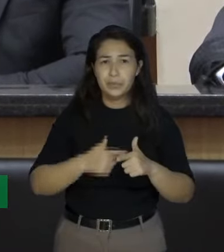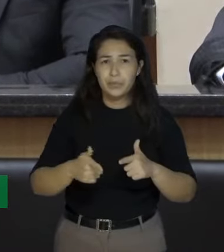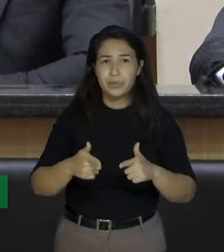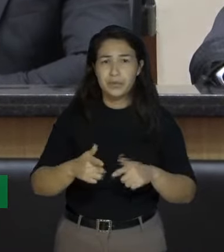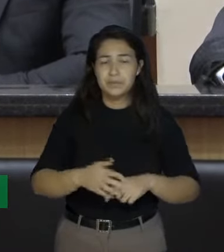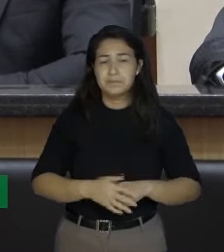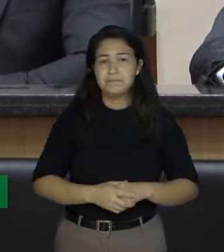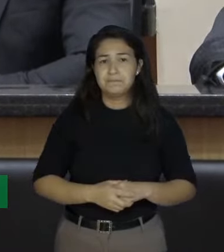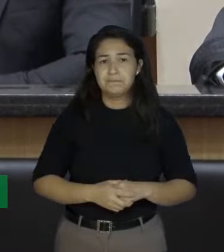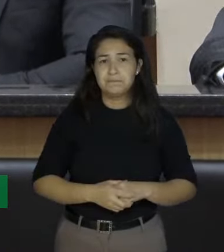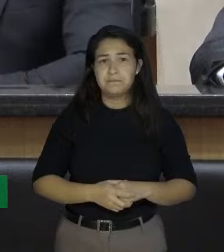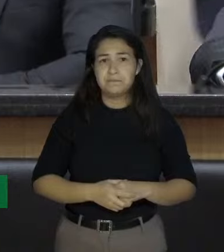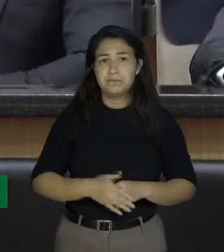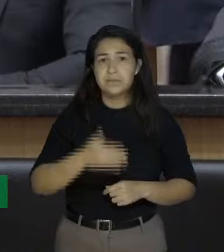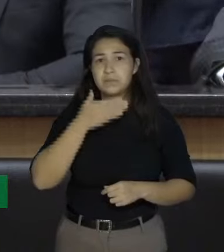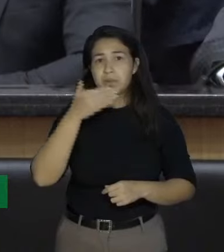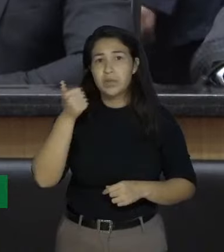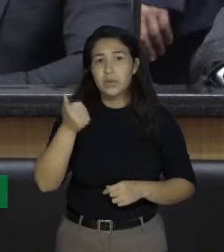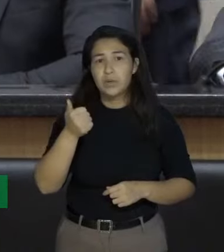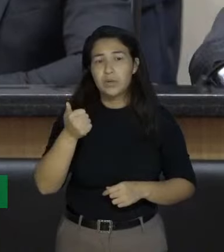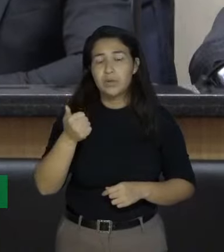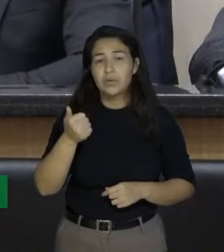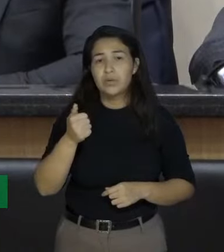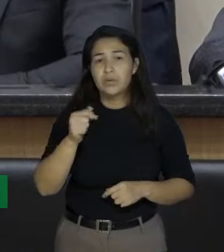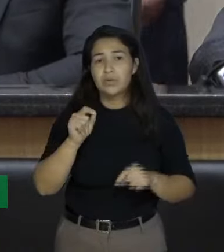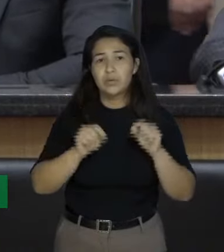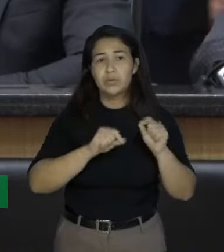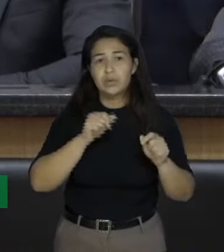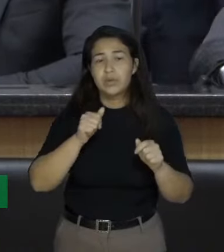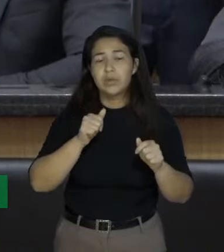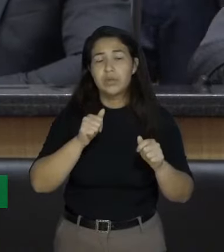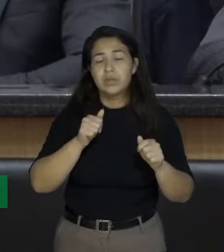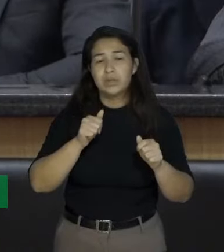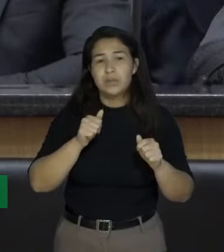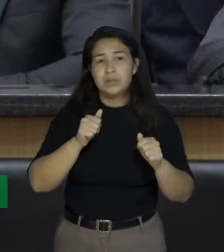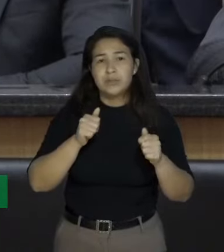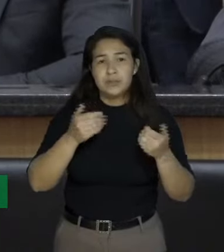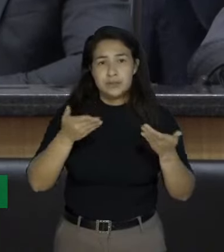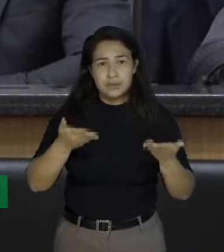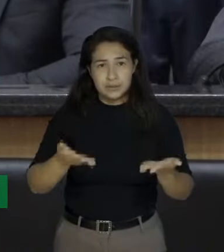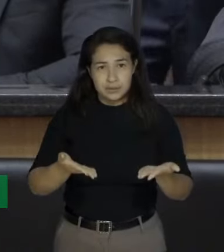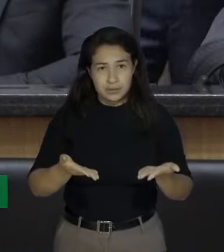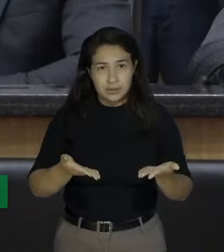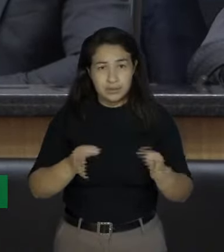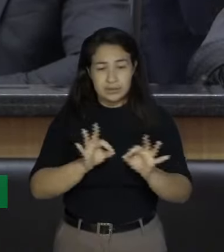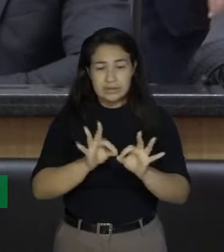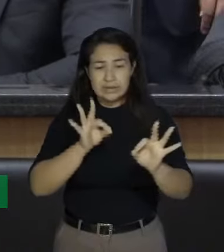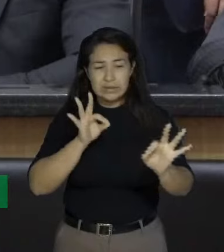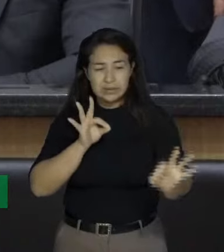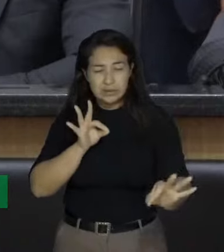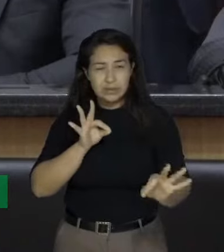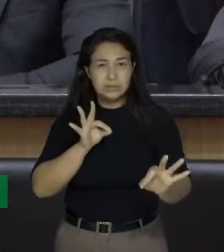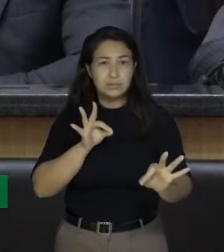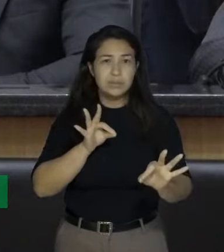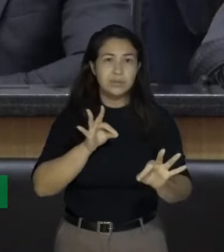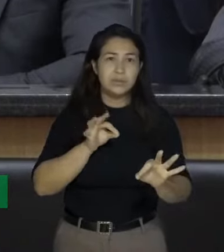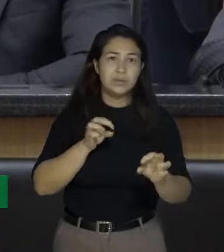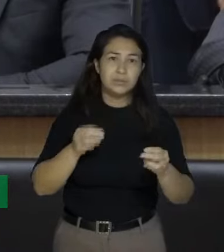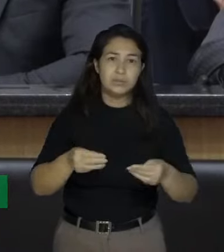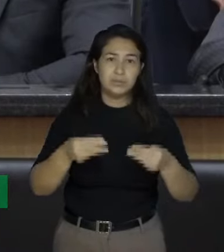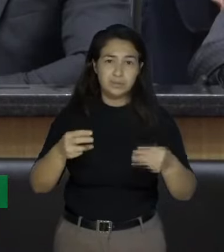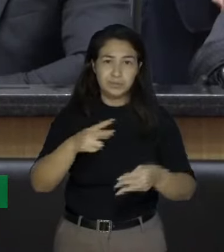e aprimorar as ferramentas que as nós foram oferecidas para que essa esse distanciamento entre o ministério público